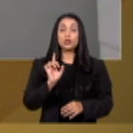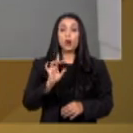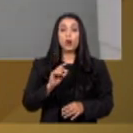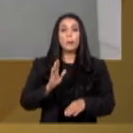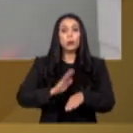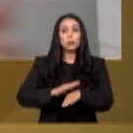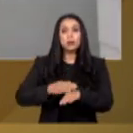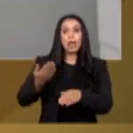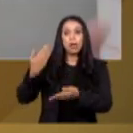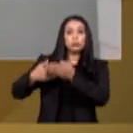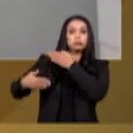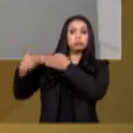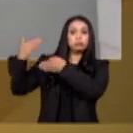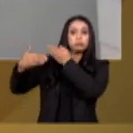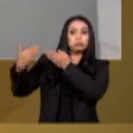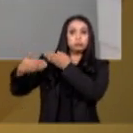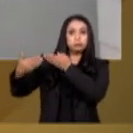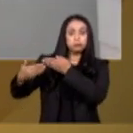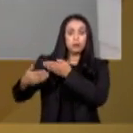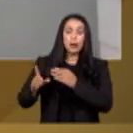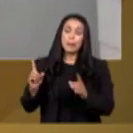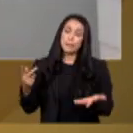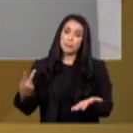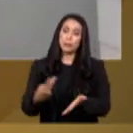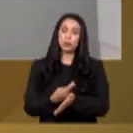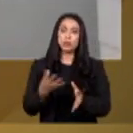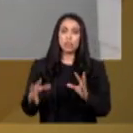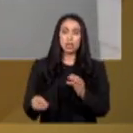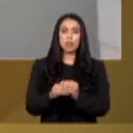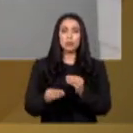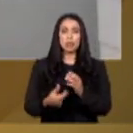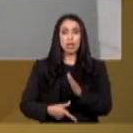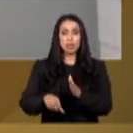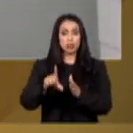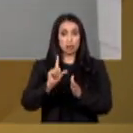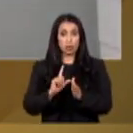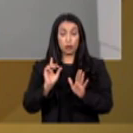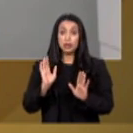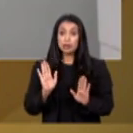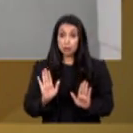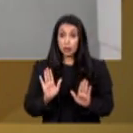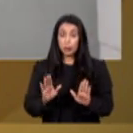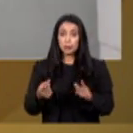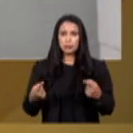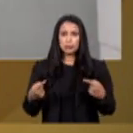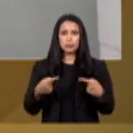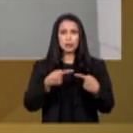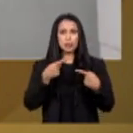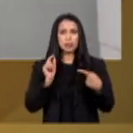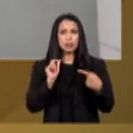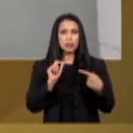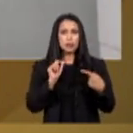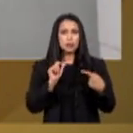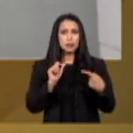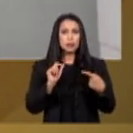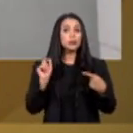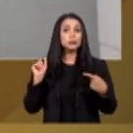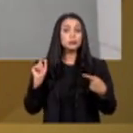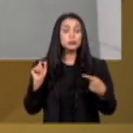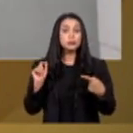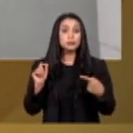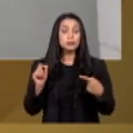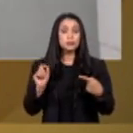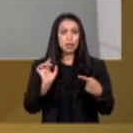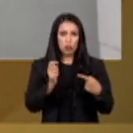uma correria como correr ou a emenda anterior e neste ponto esse esse